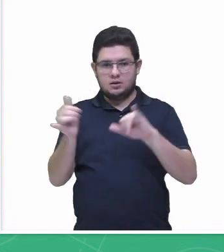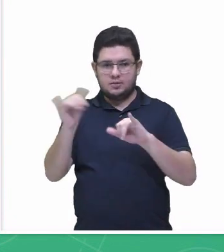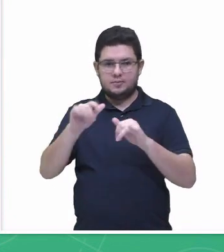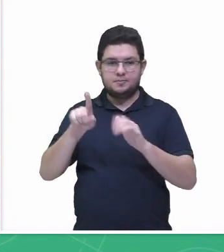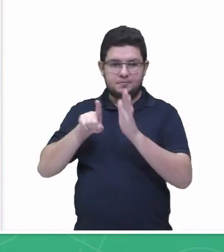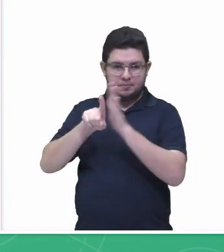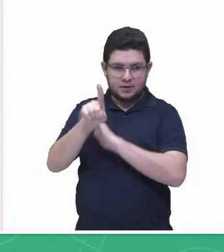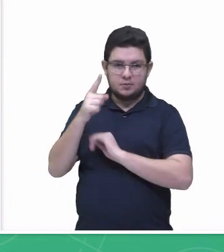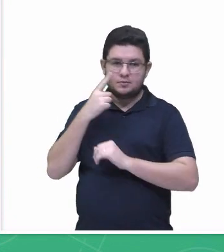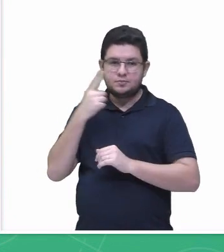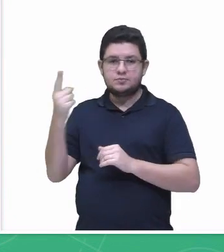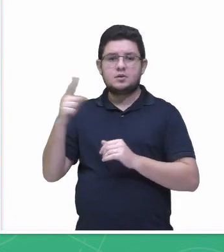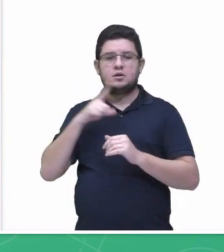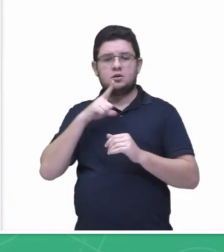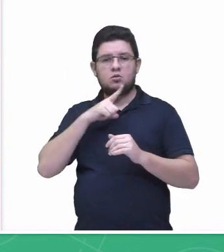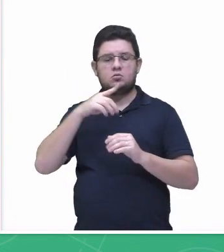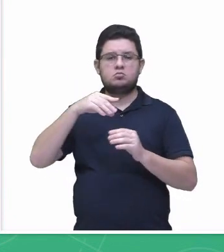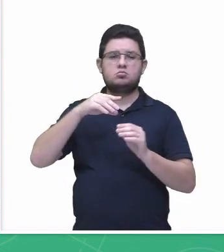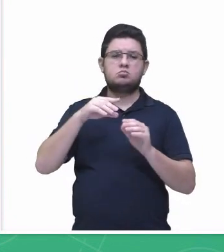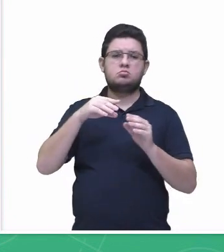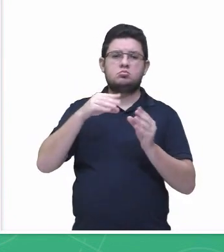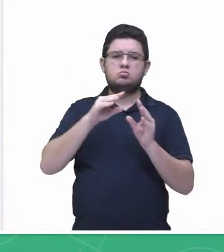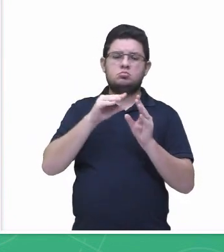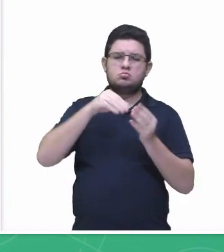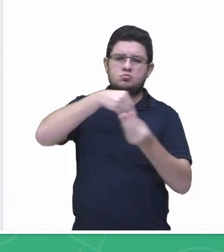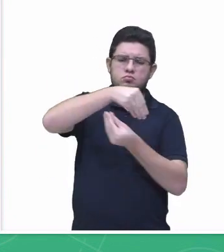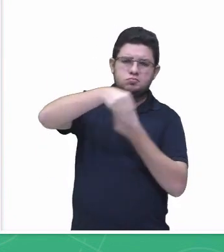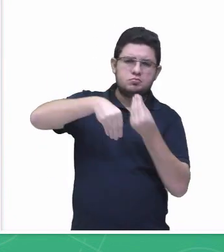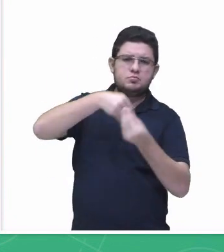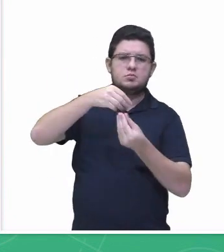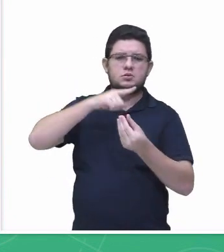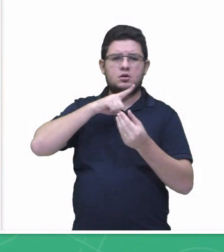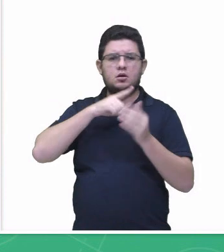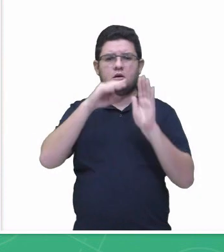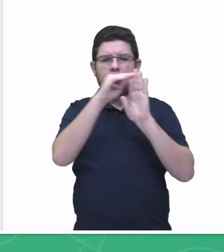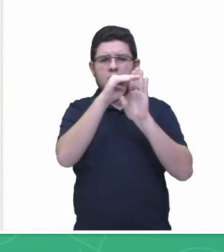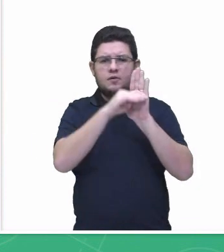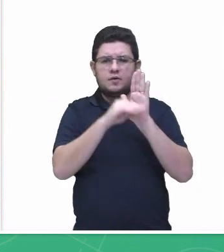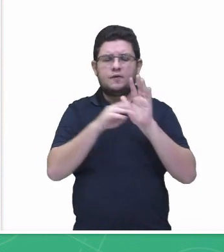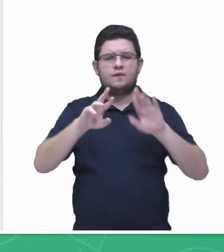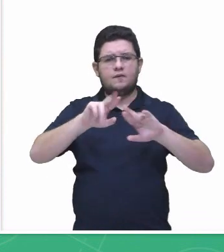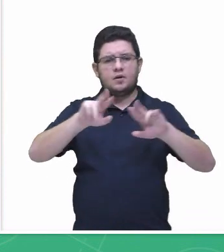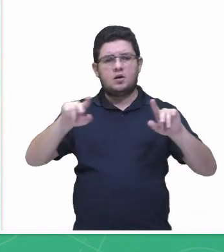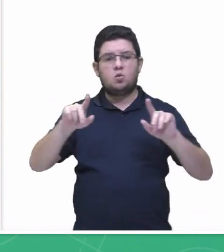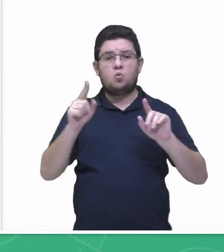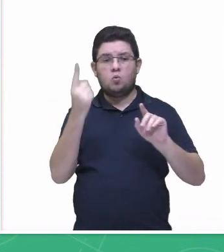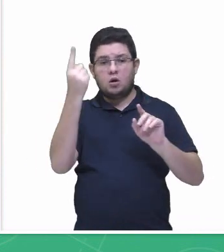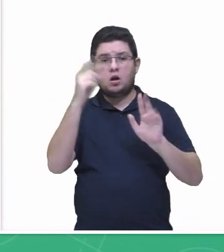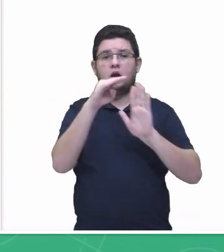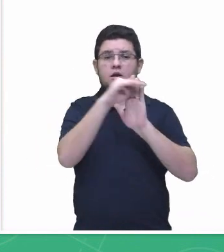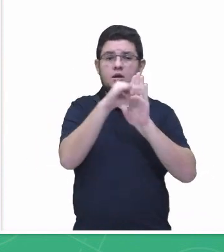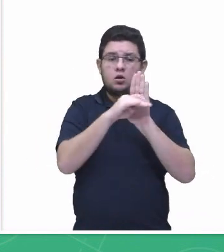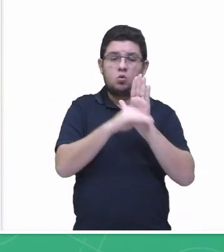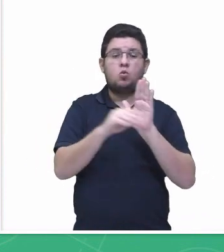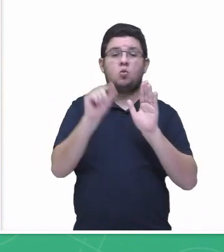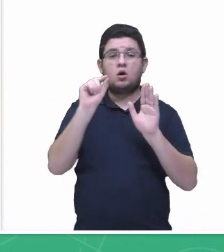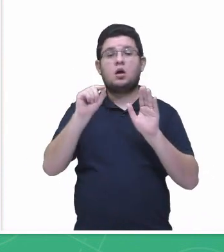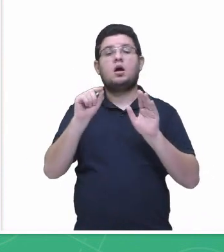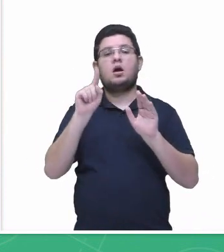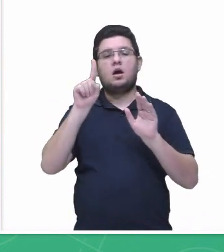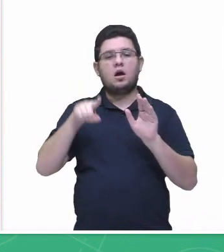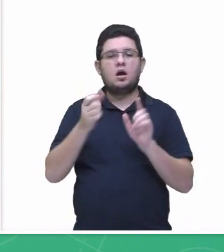Uma solução pode ter diversas classificações. Uma delas é a que classifica pela quantidade